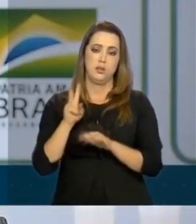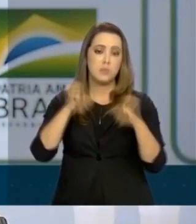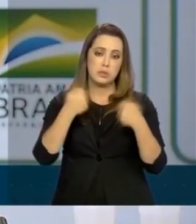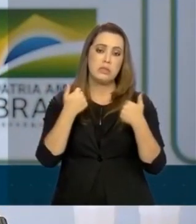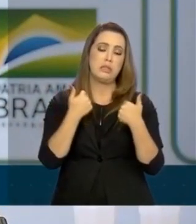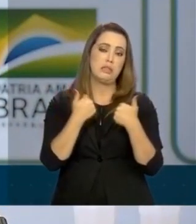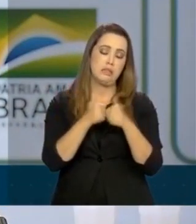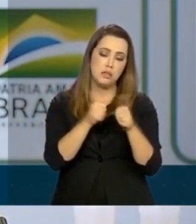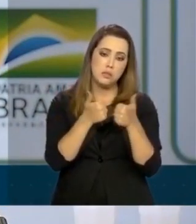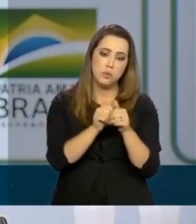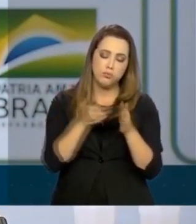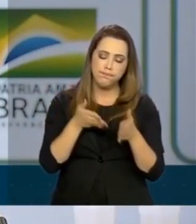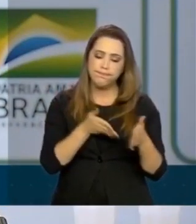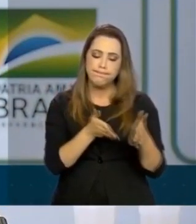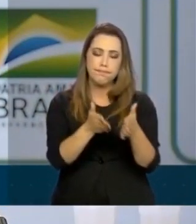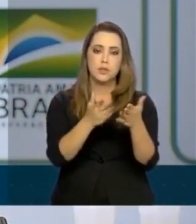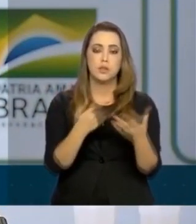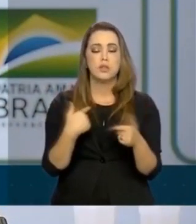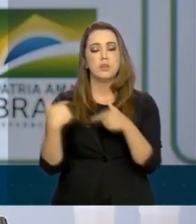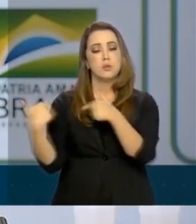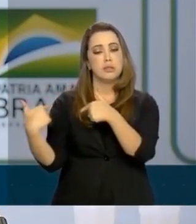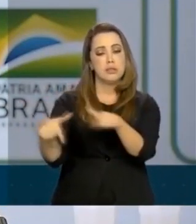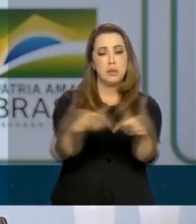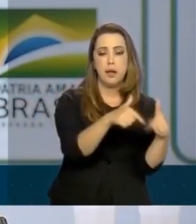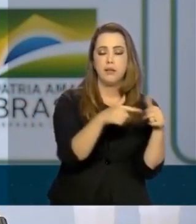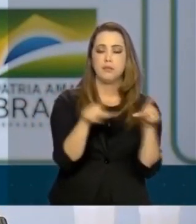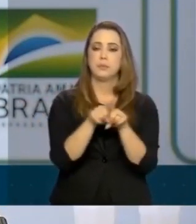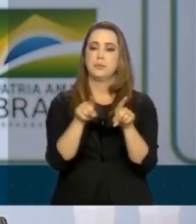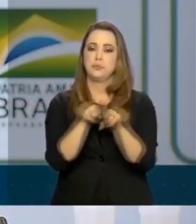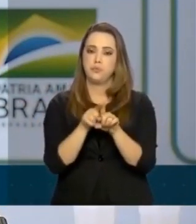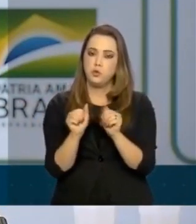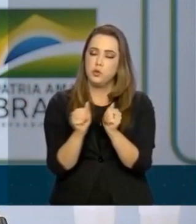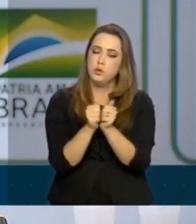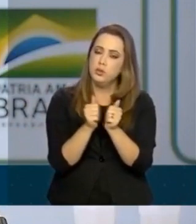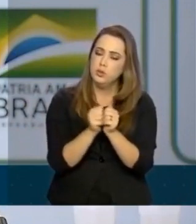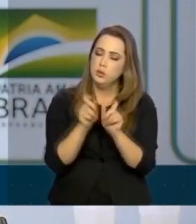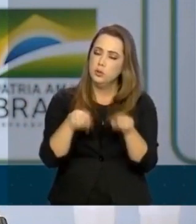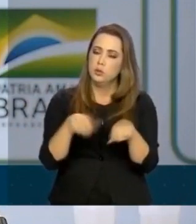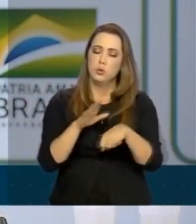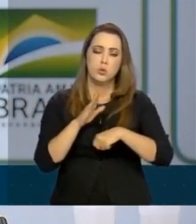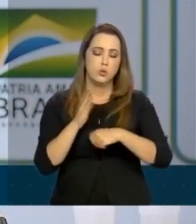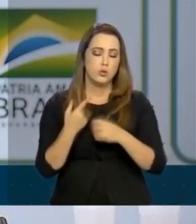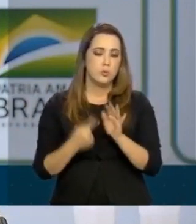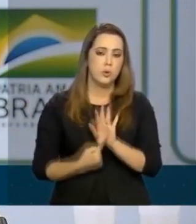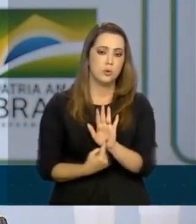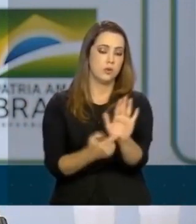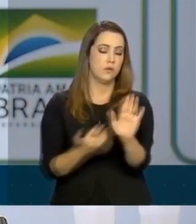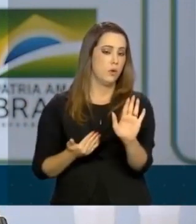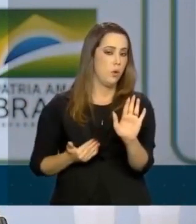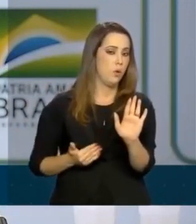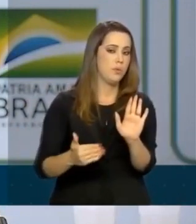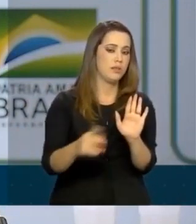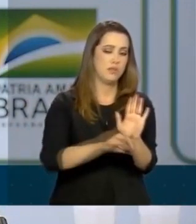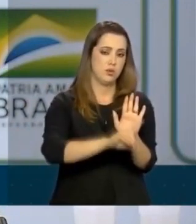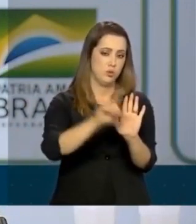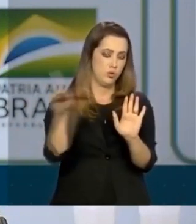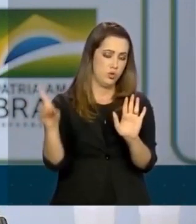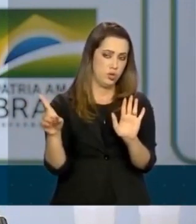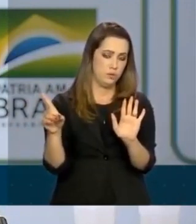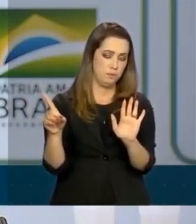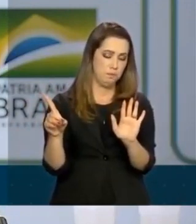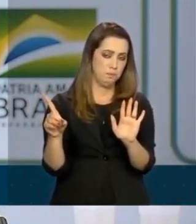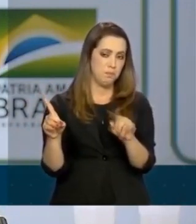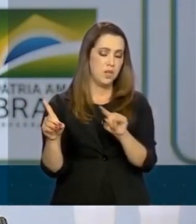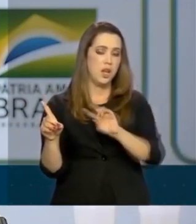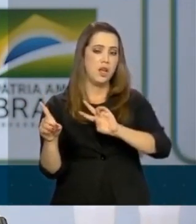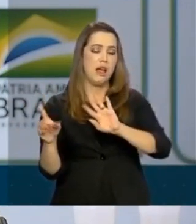aqui. Vai se trabalhando de uma maneira também coletiva, onde se coloca, olha, eu vou começar no dia tal e